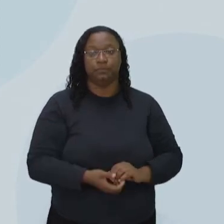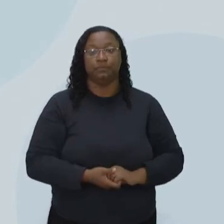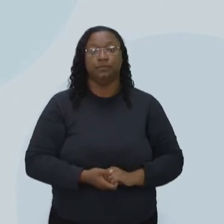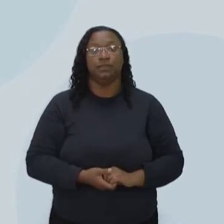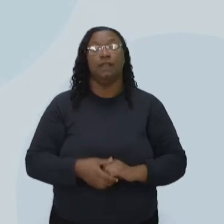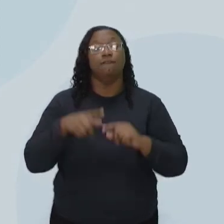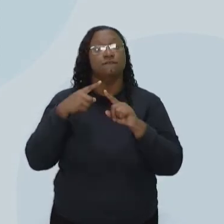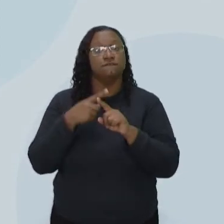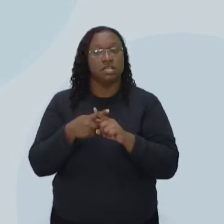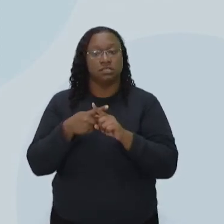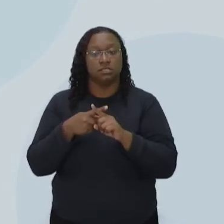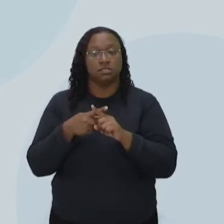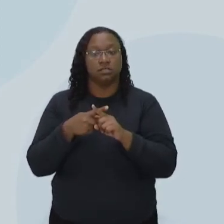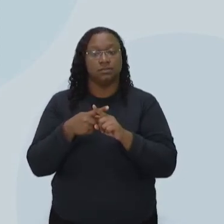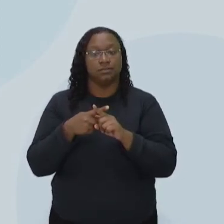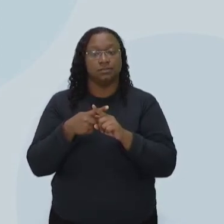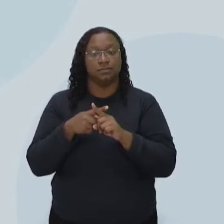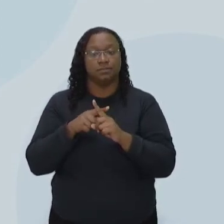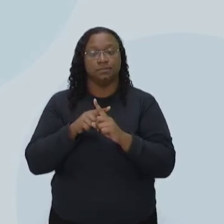vezes